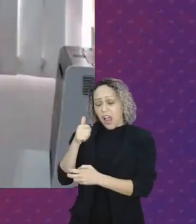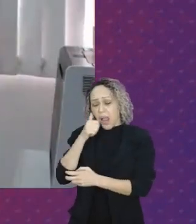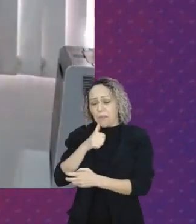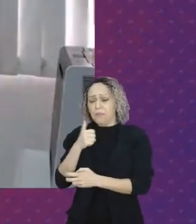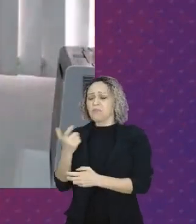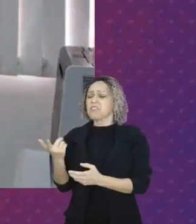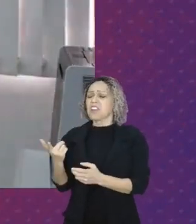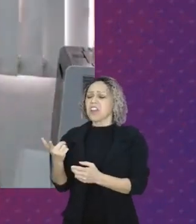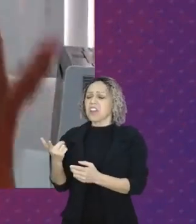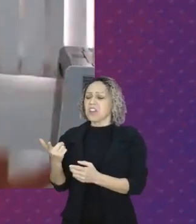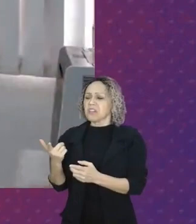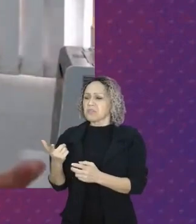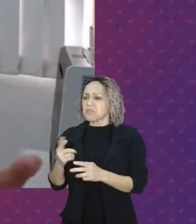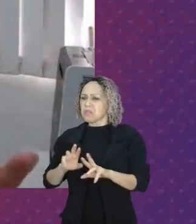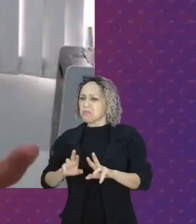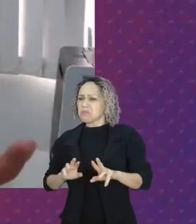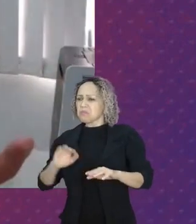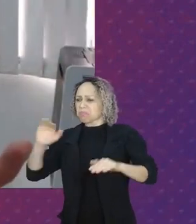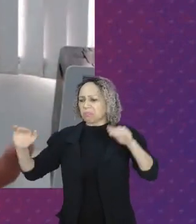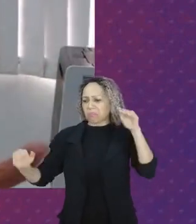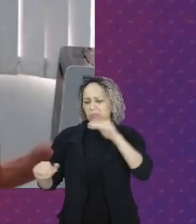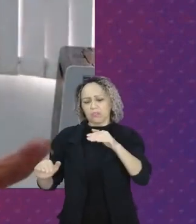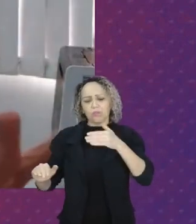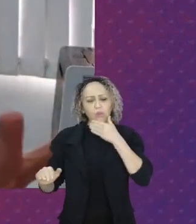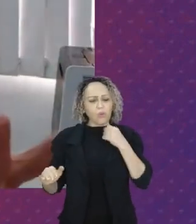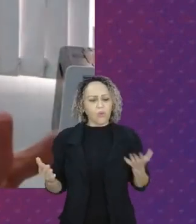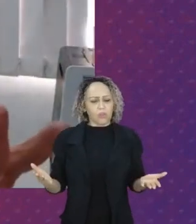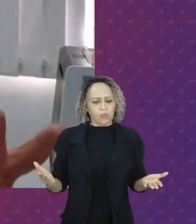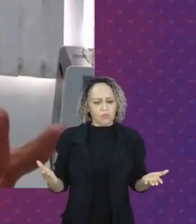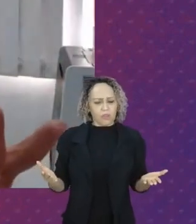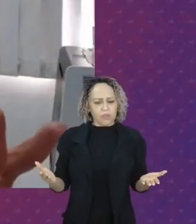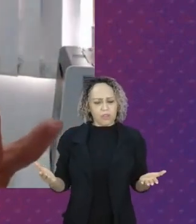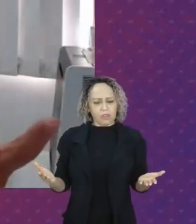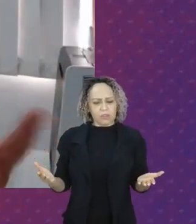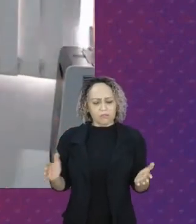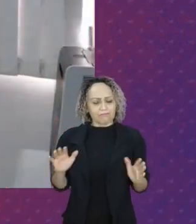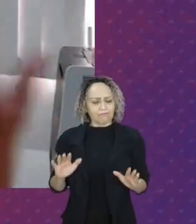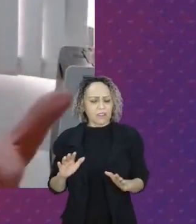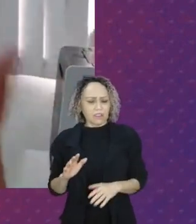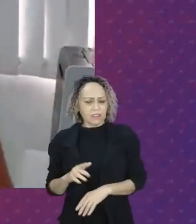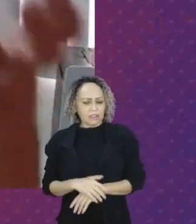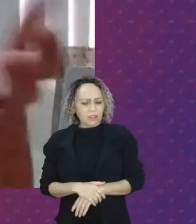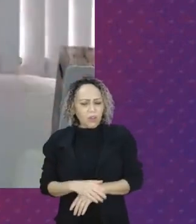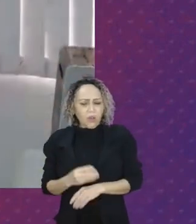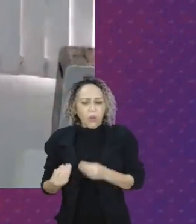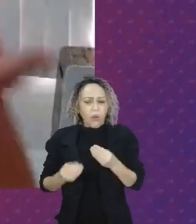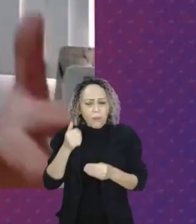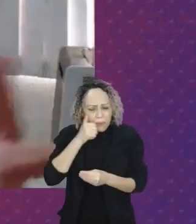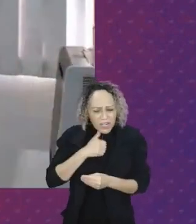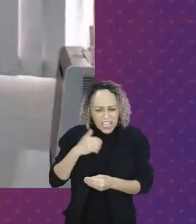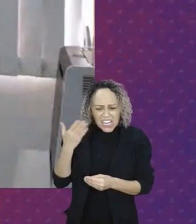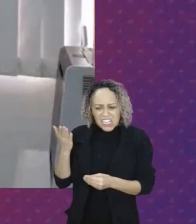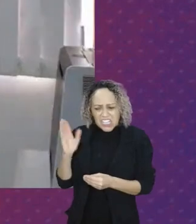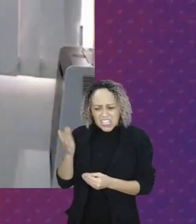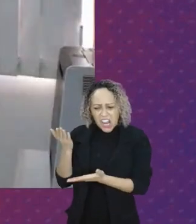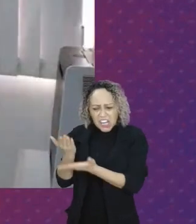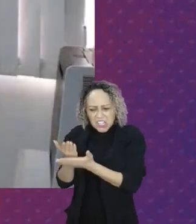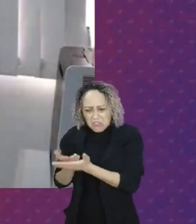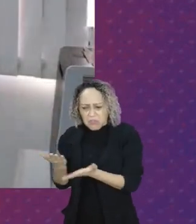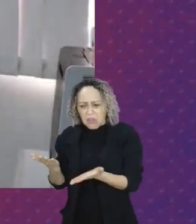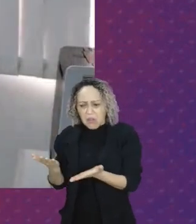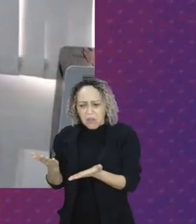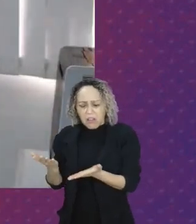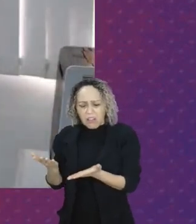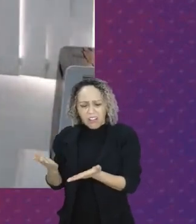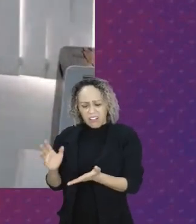que ela tem que estudar, por que ela tem que ganhar bem? Né? Esse é o que vai o imaginário coletivo. Está fazendo aquilo que a natureza lhe concebeu para